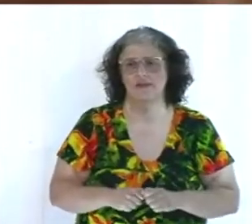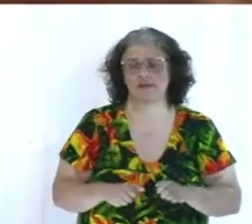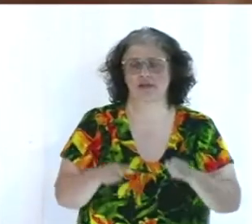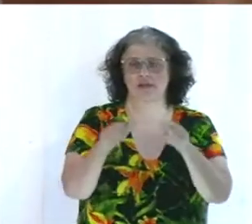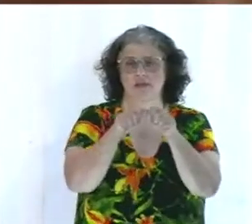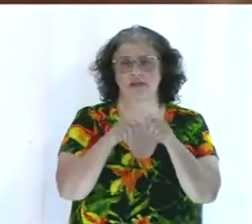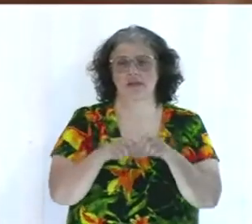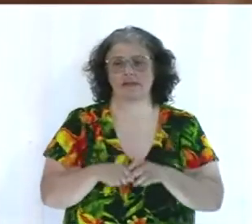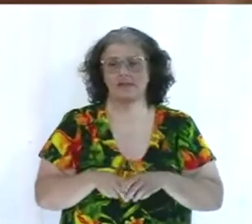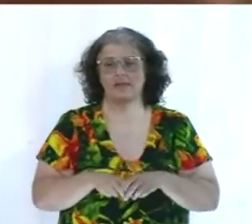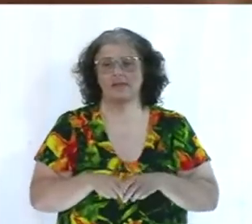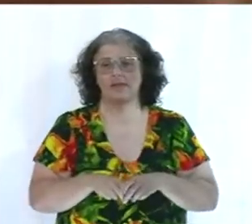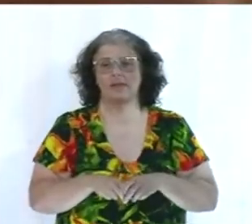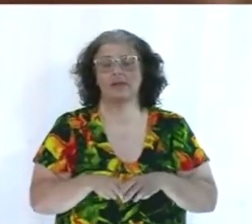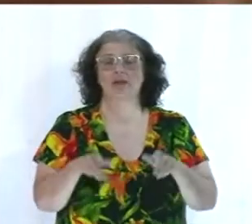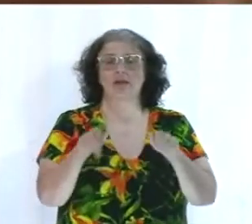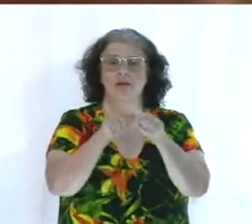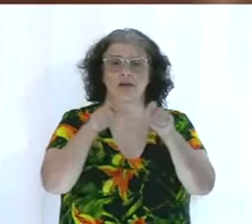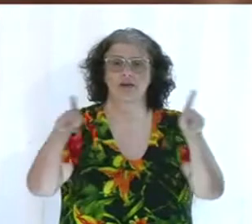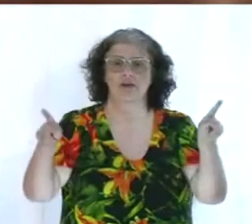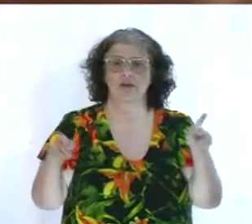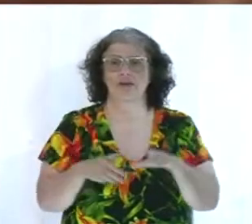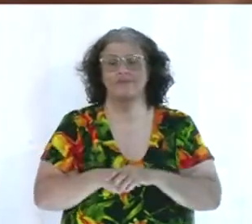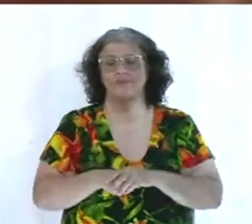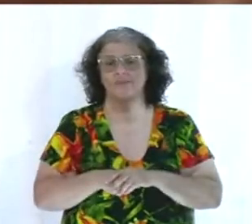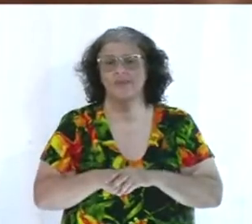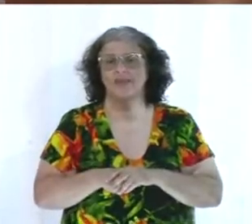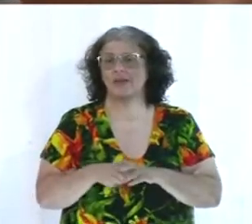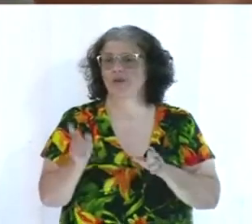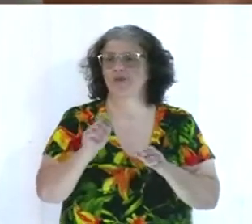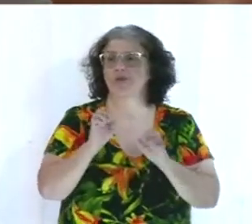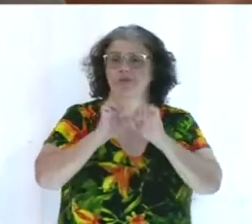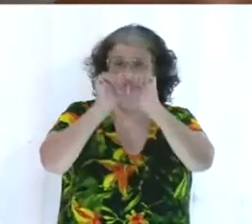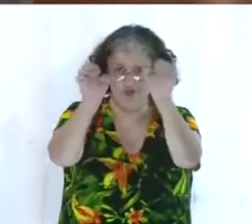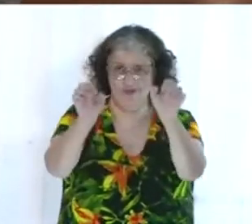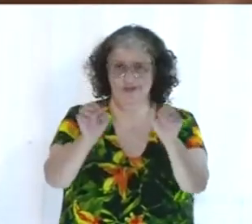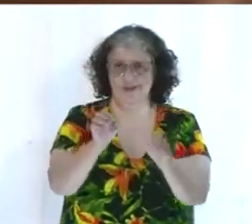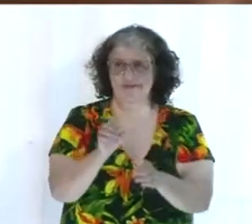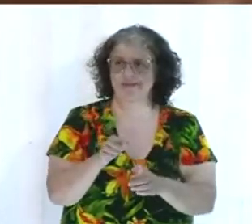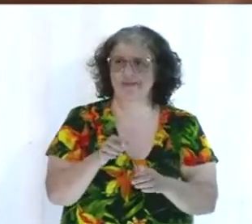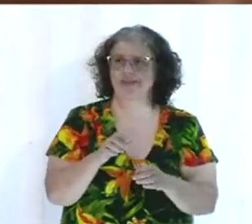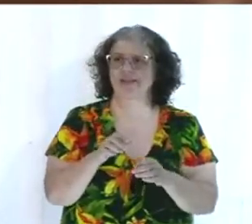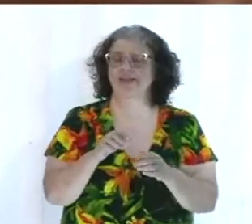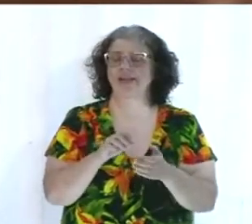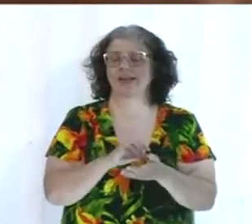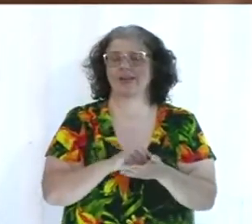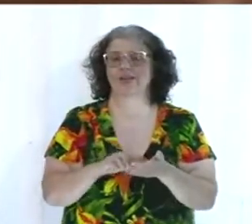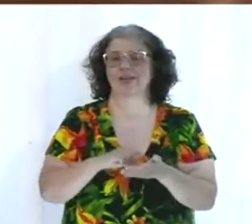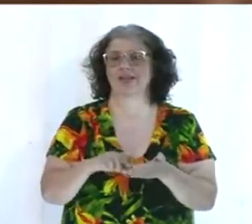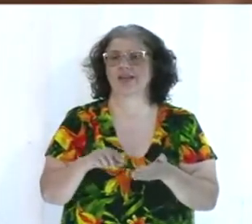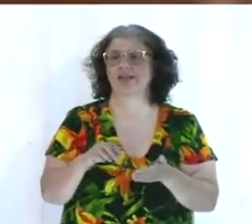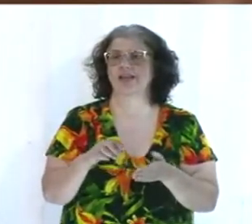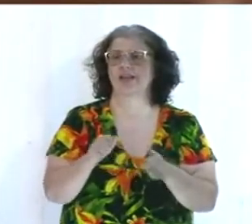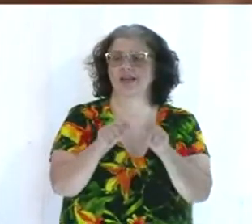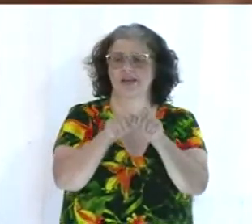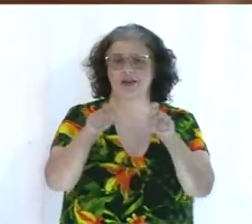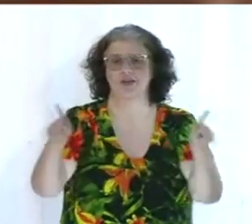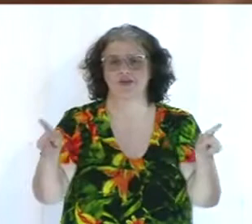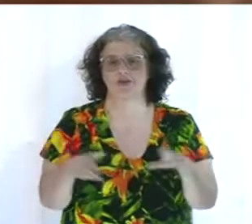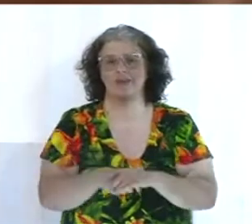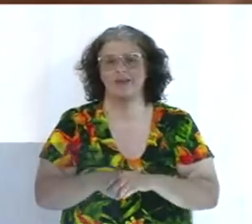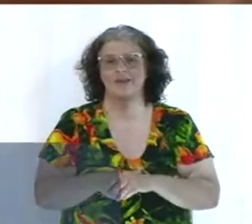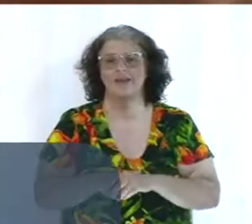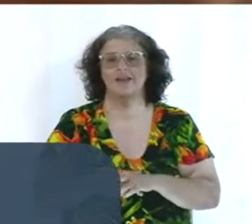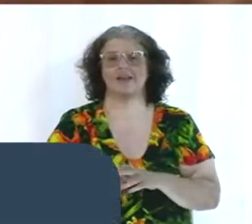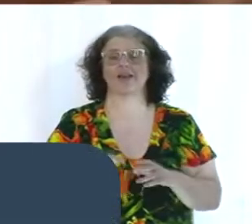quando lá está dizendo à igreja de Laodiceia: eis que estou à porta e bato. Se alguém ouvir a minha voz e abrir a porta, então eu entrarei e cearei com